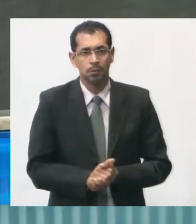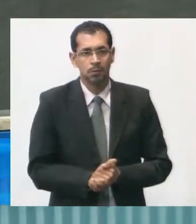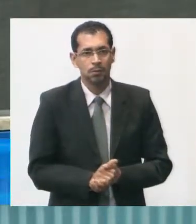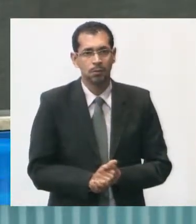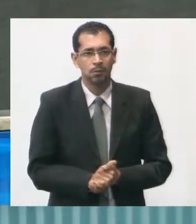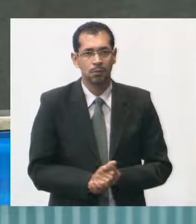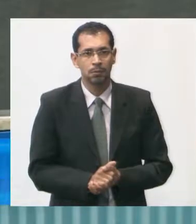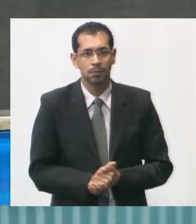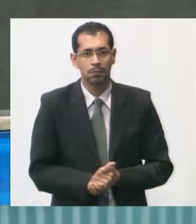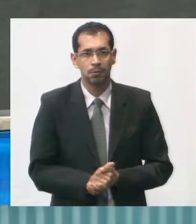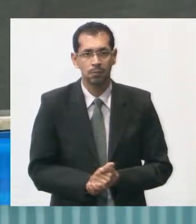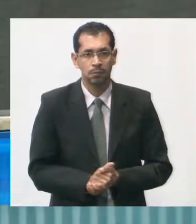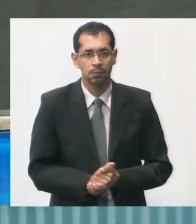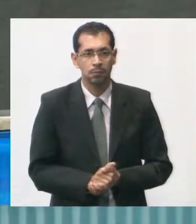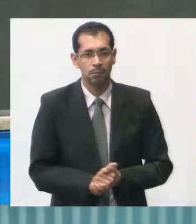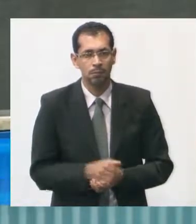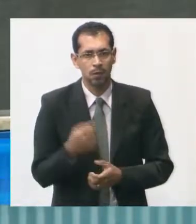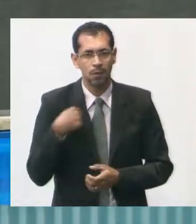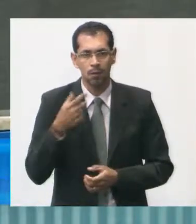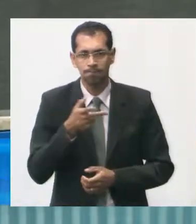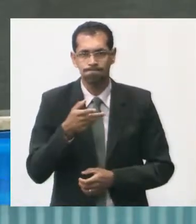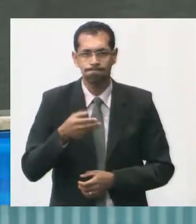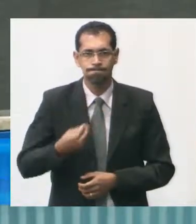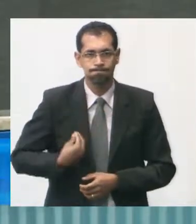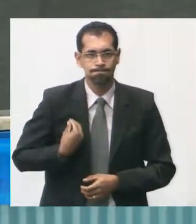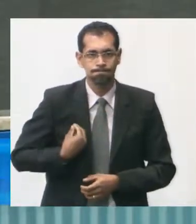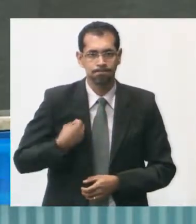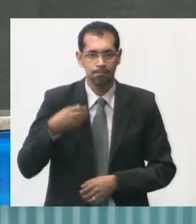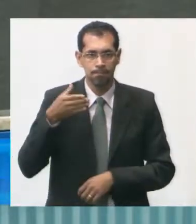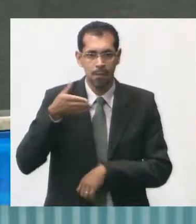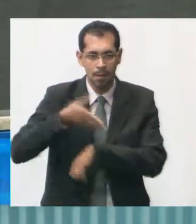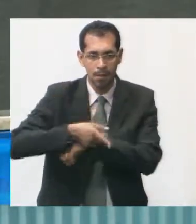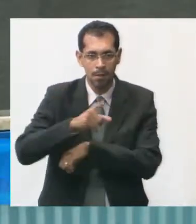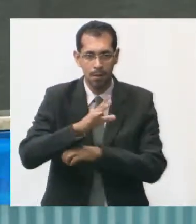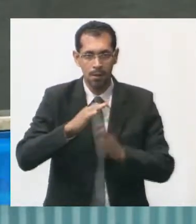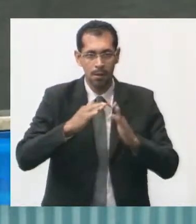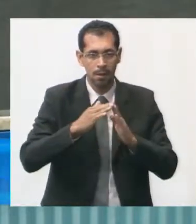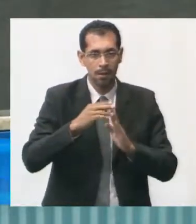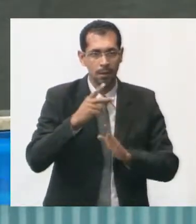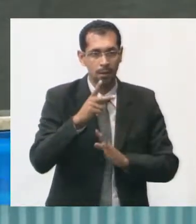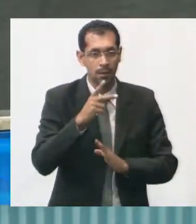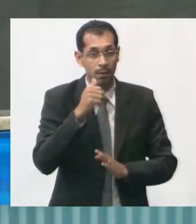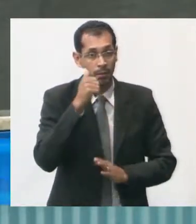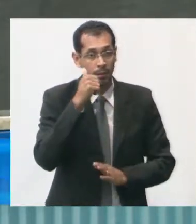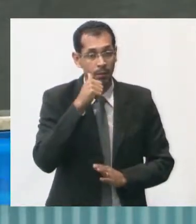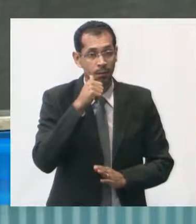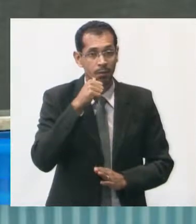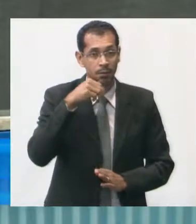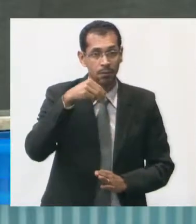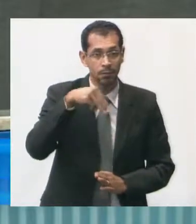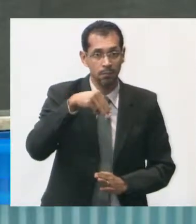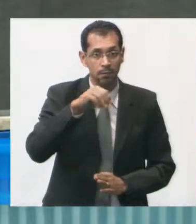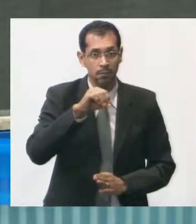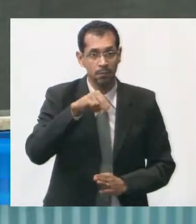na casa da dona Mônica, na última sexta-feira, com a nossa assessoria, com a nossa equipe, e ela